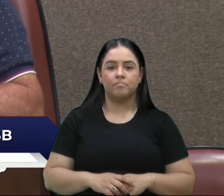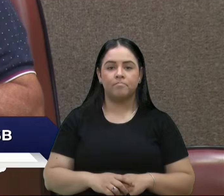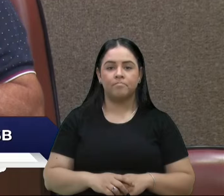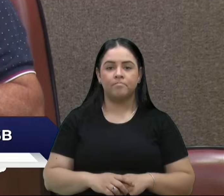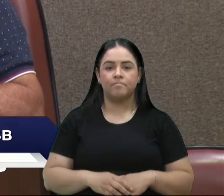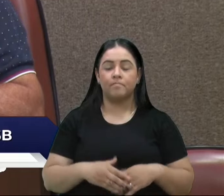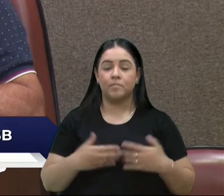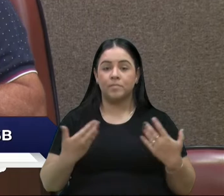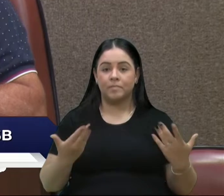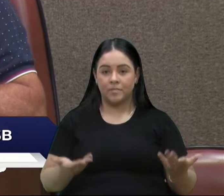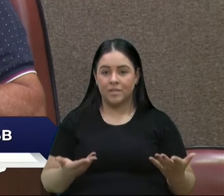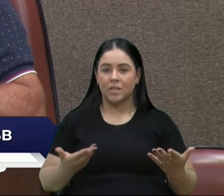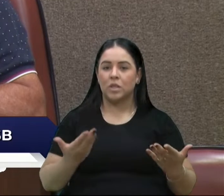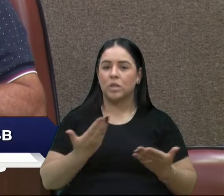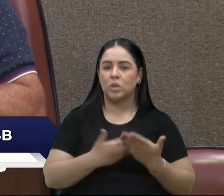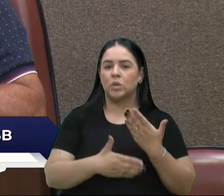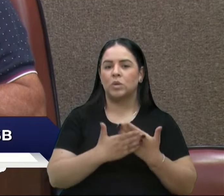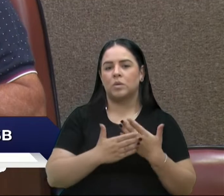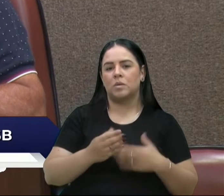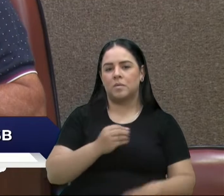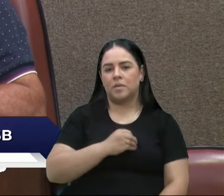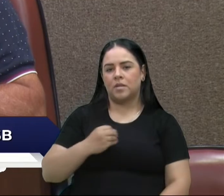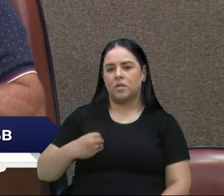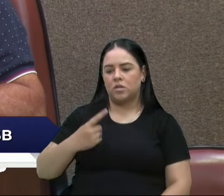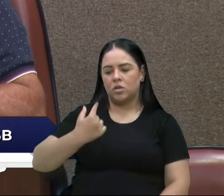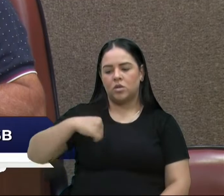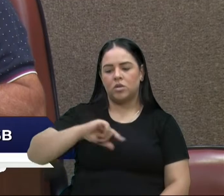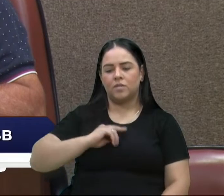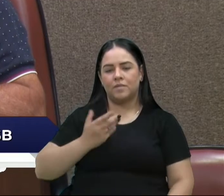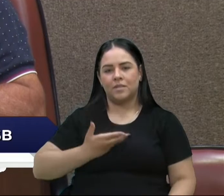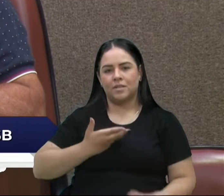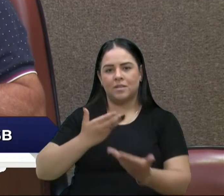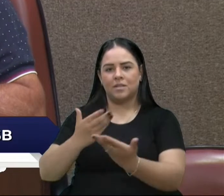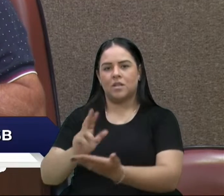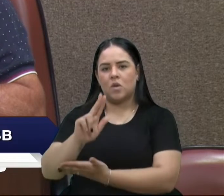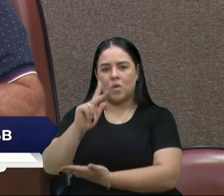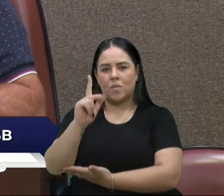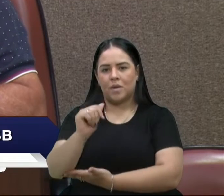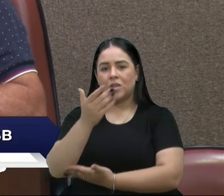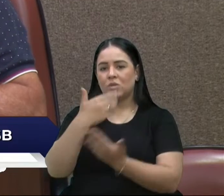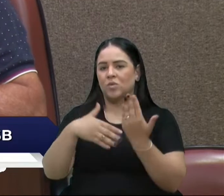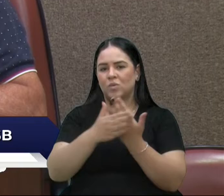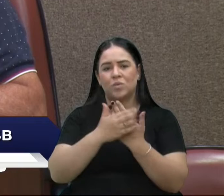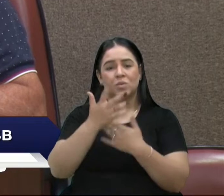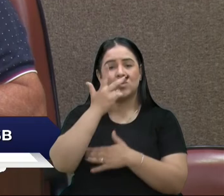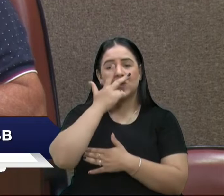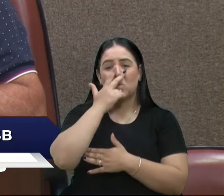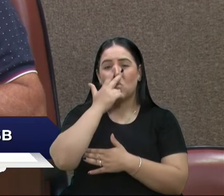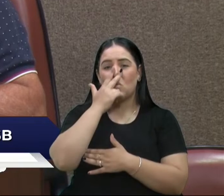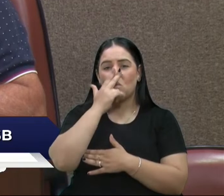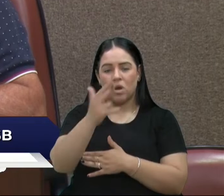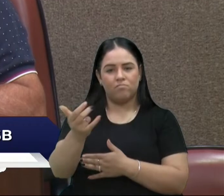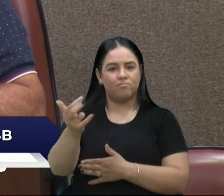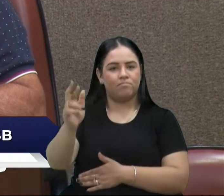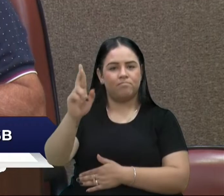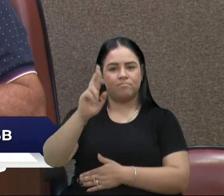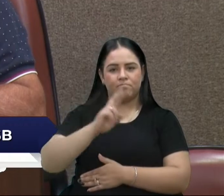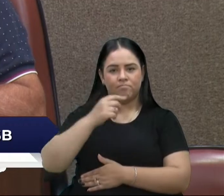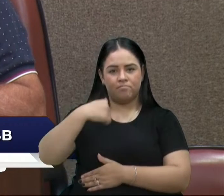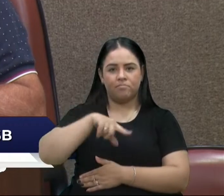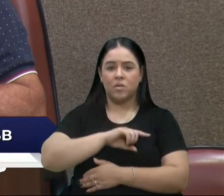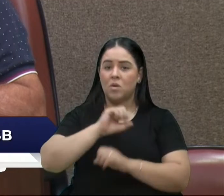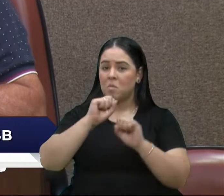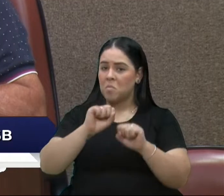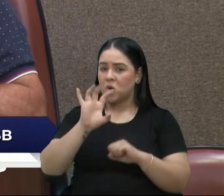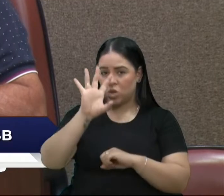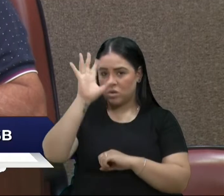todos os médicos que nós visitamos na UPA, nas UPAs, todos falaram a mesma coisa. Poderia ser